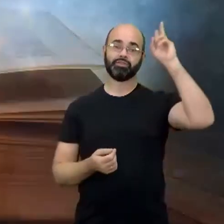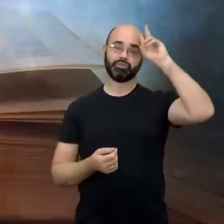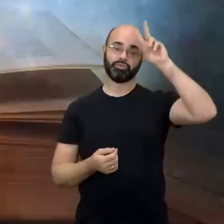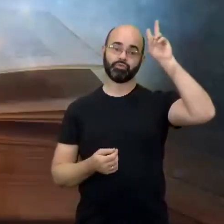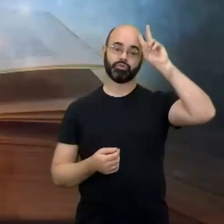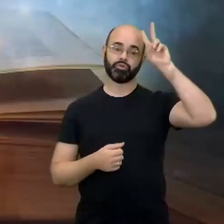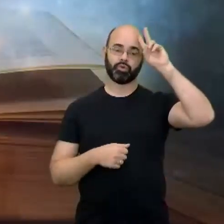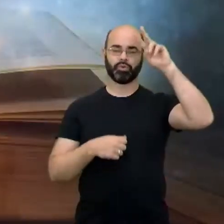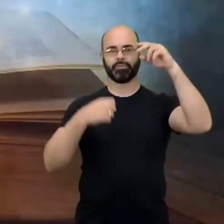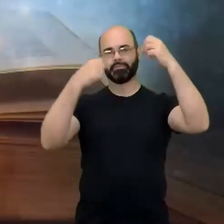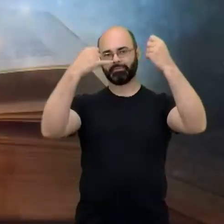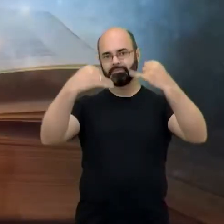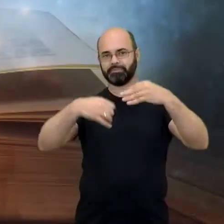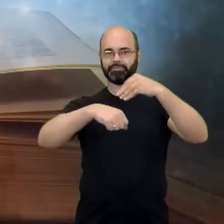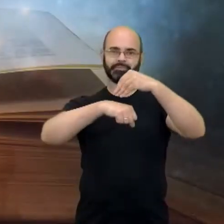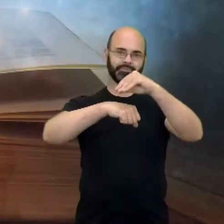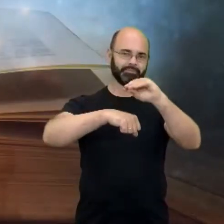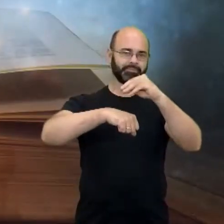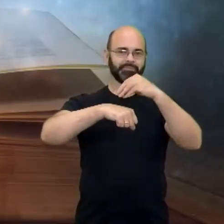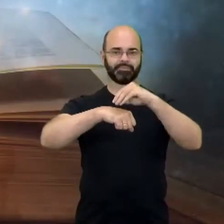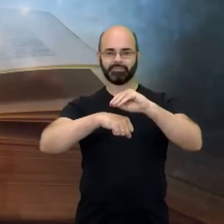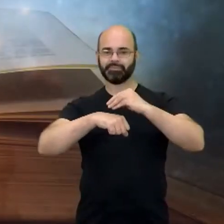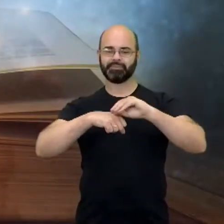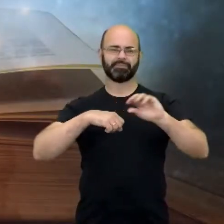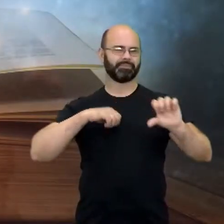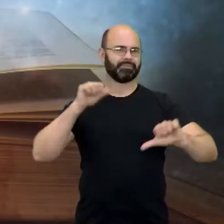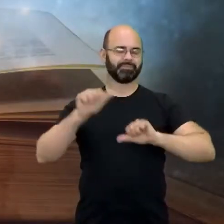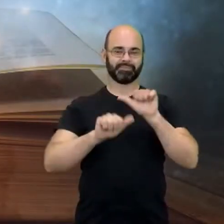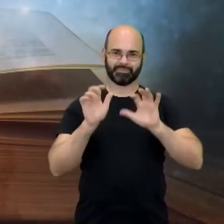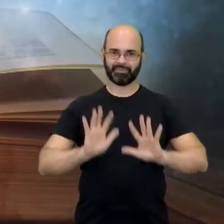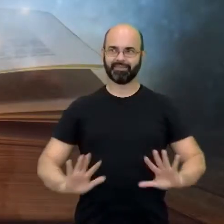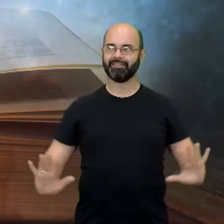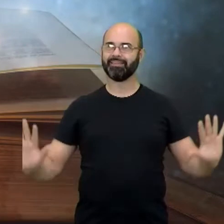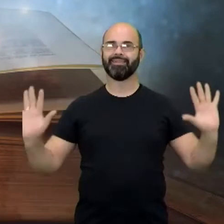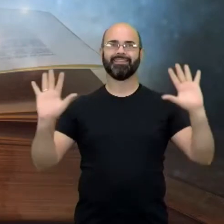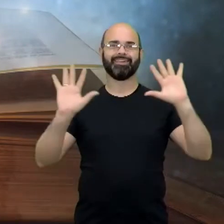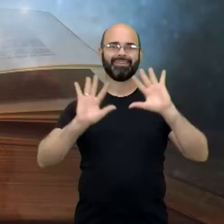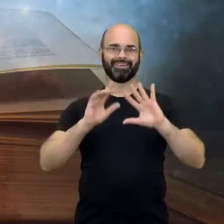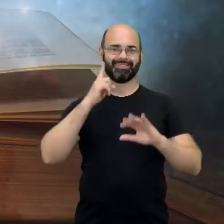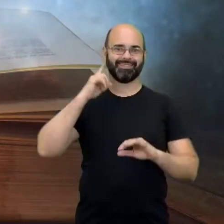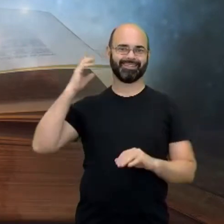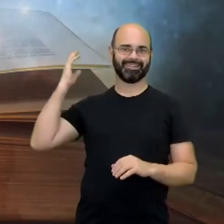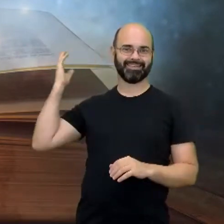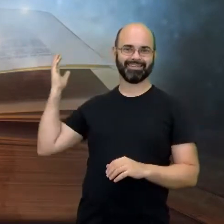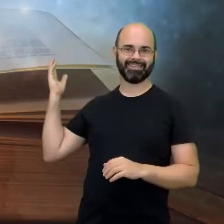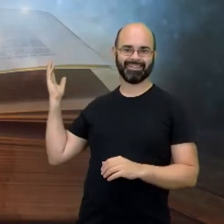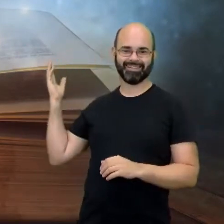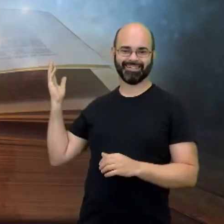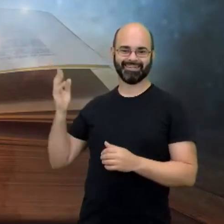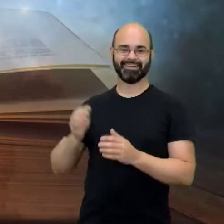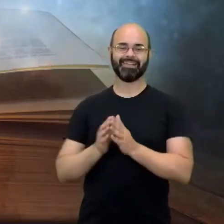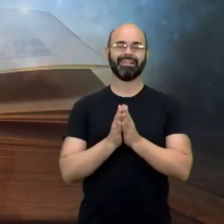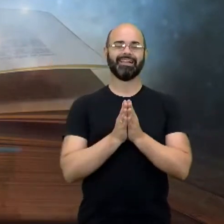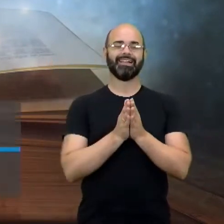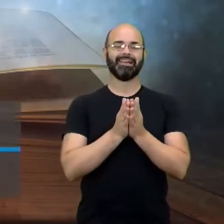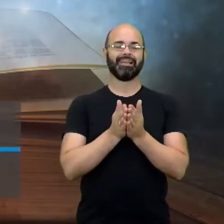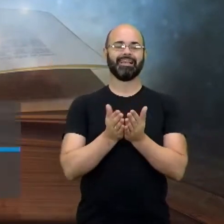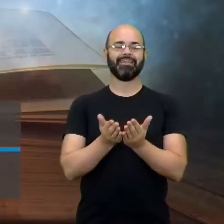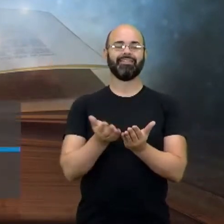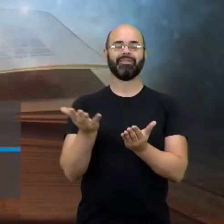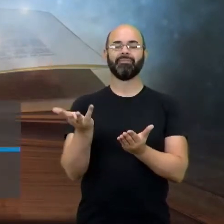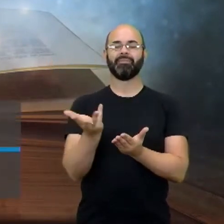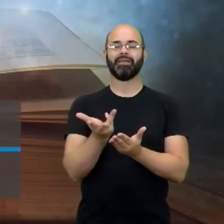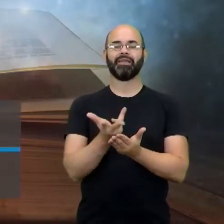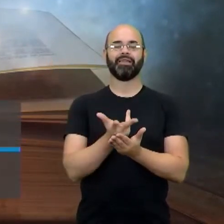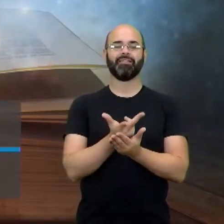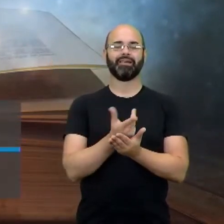vocês, contar histórias, mudei aqui o cenário, vim aqui com alguns livros maravilhosos para estar contando um